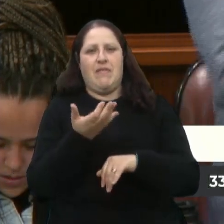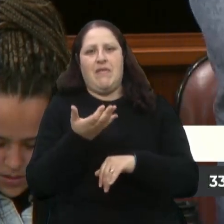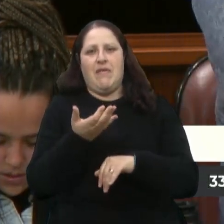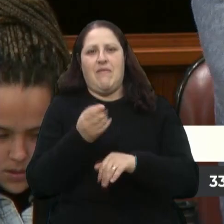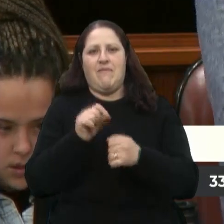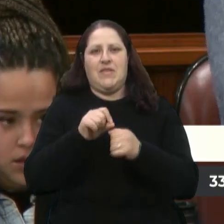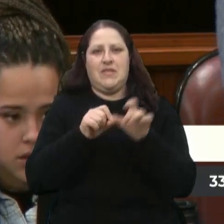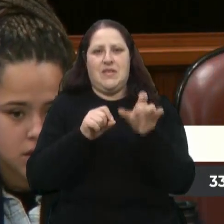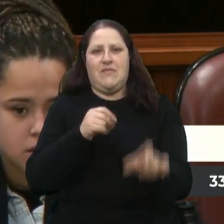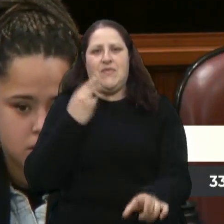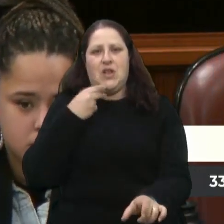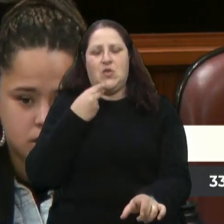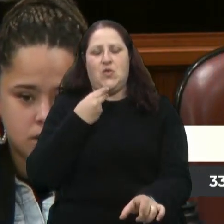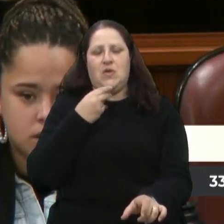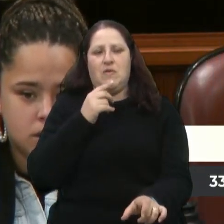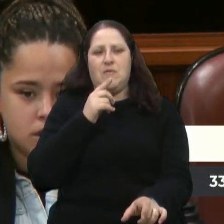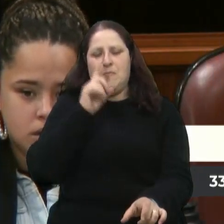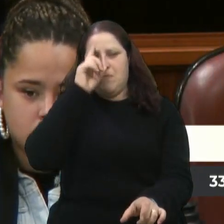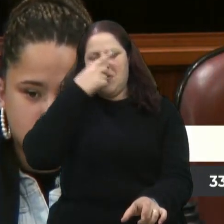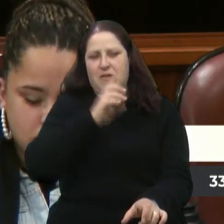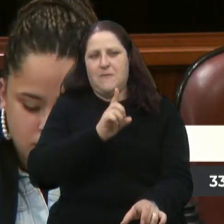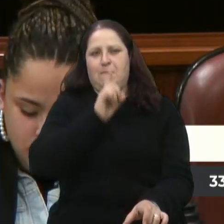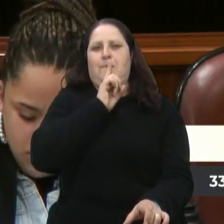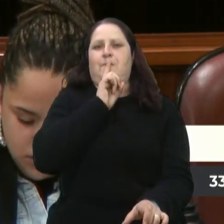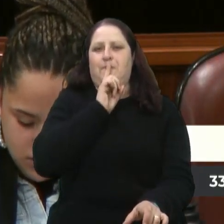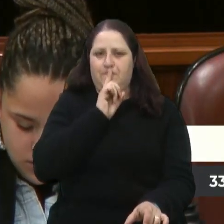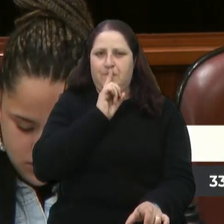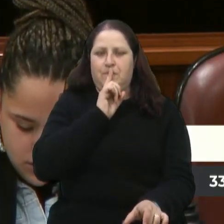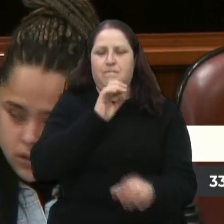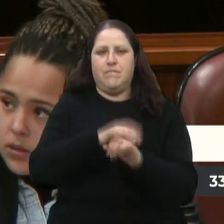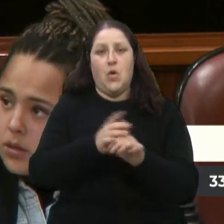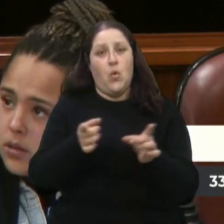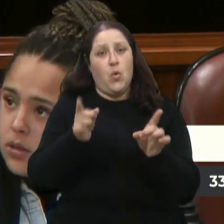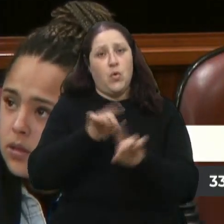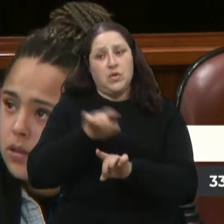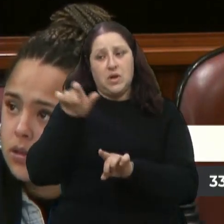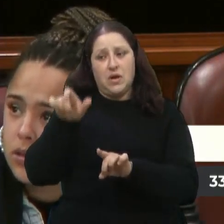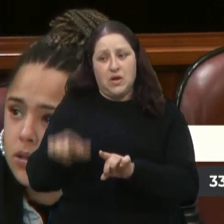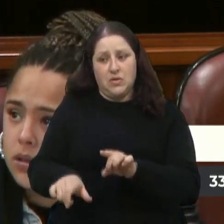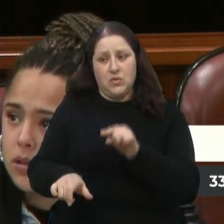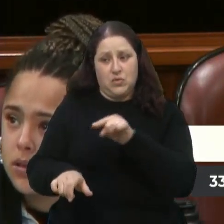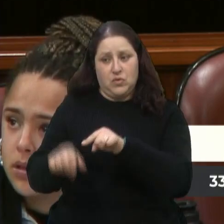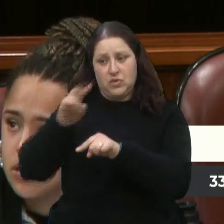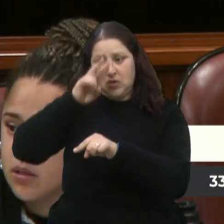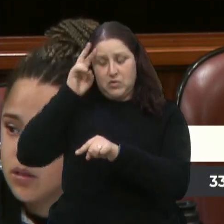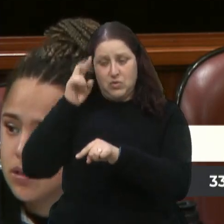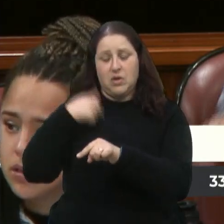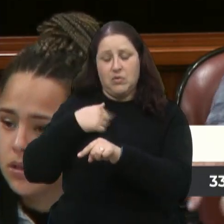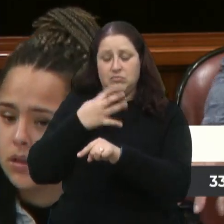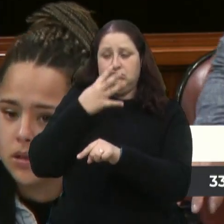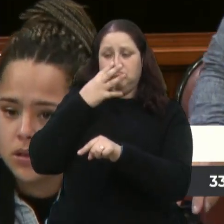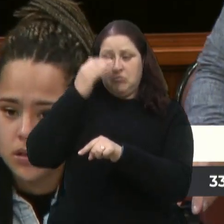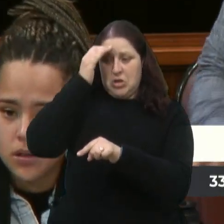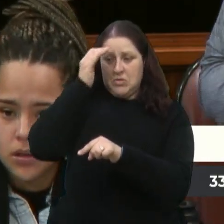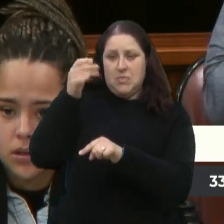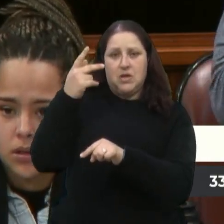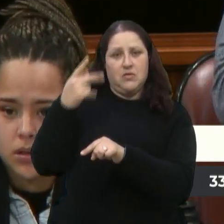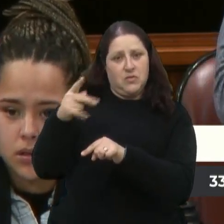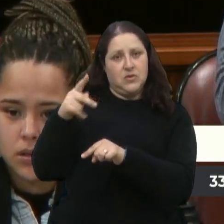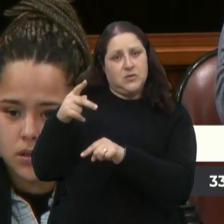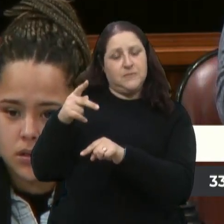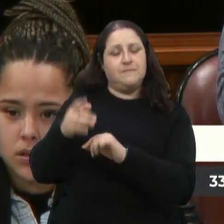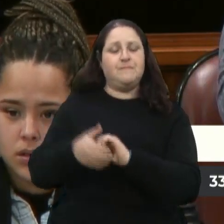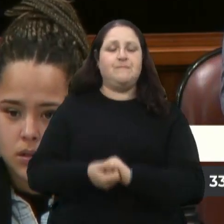vereador. Que é o contrário do senhor, o que me faz ter grande estima e admiração. E seguindo na toada dos